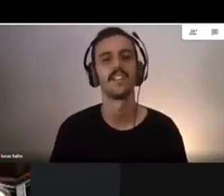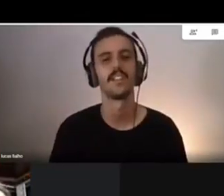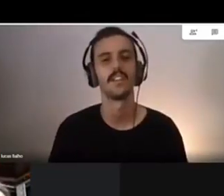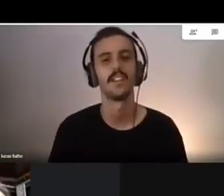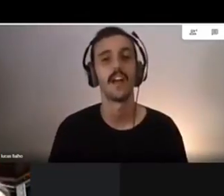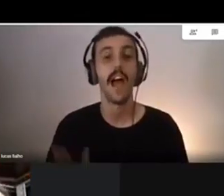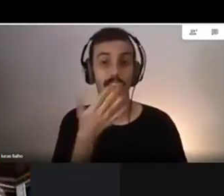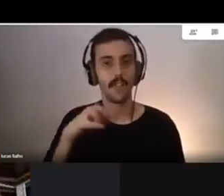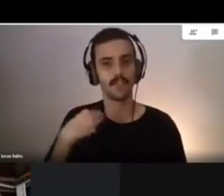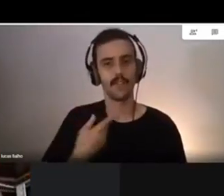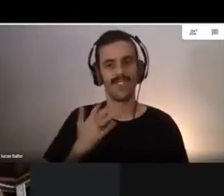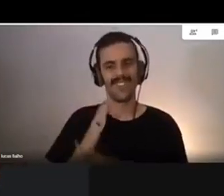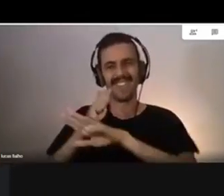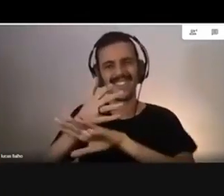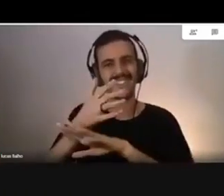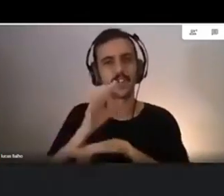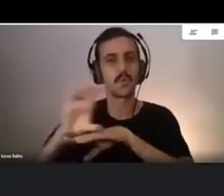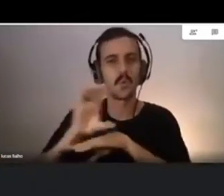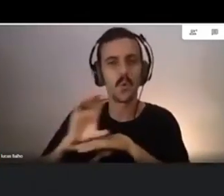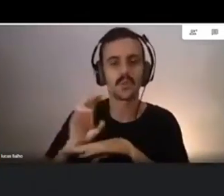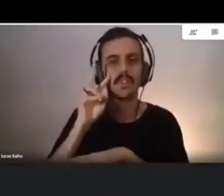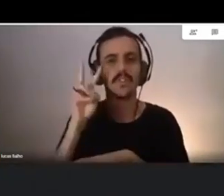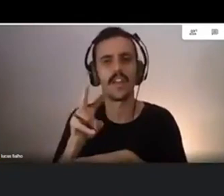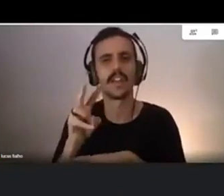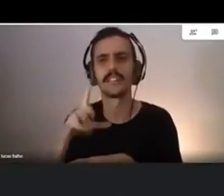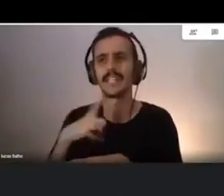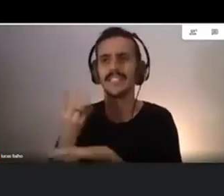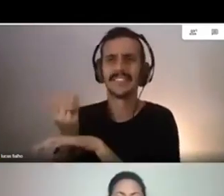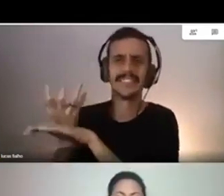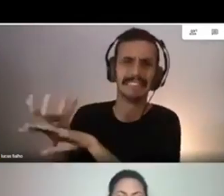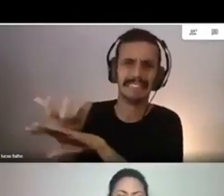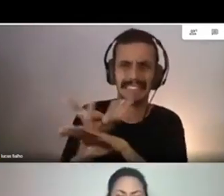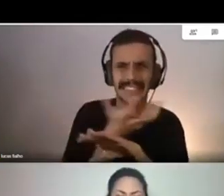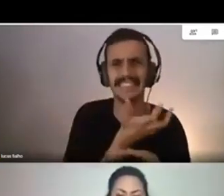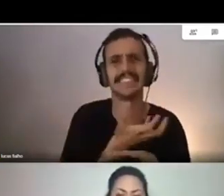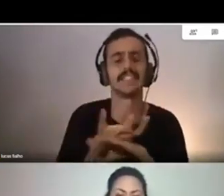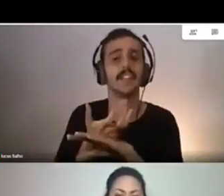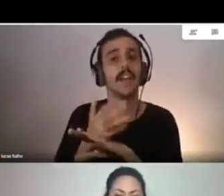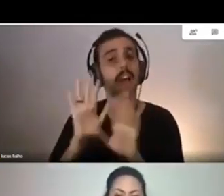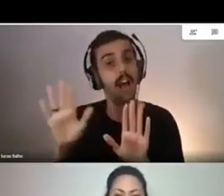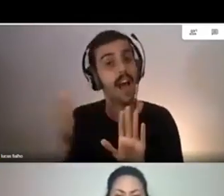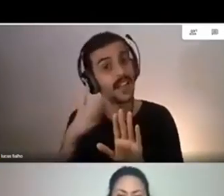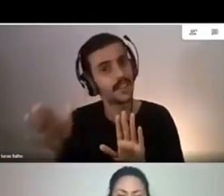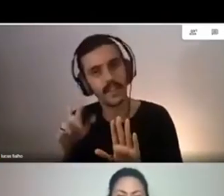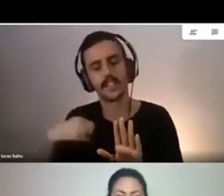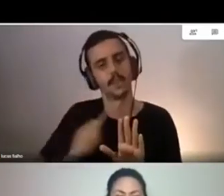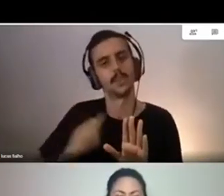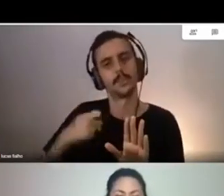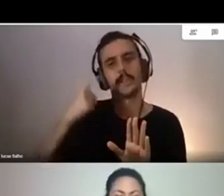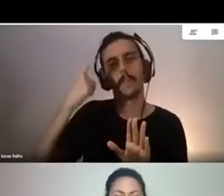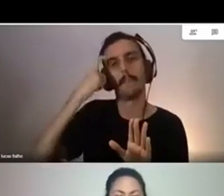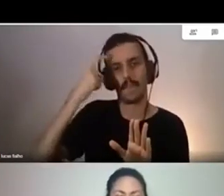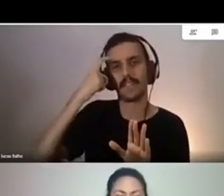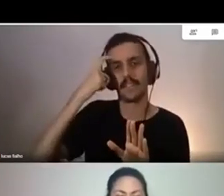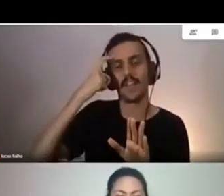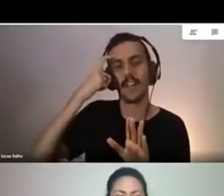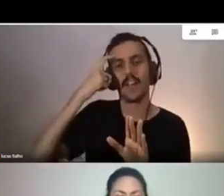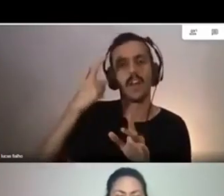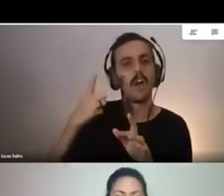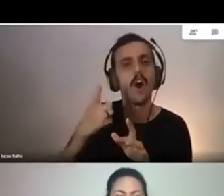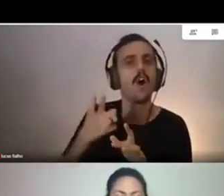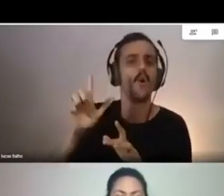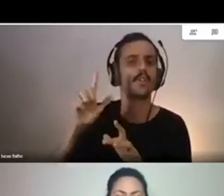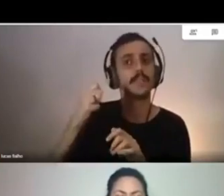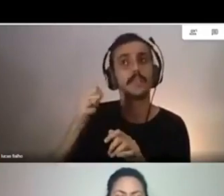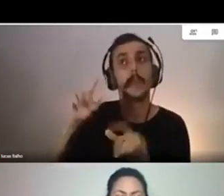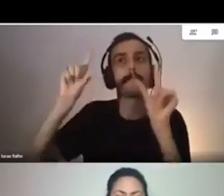ver a nossa turma muitas vezes indo, e às vezes a gente, né, tem que dar uma pensada, não, de repente eu vou fazer menos